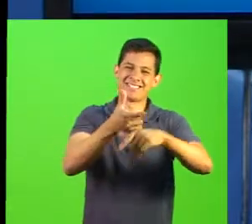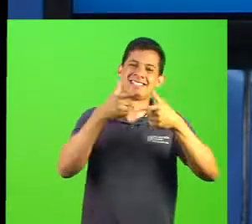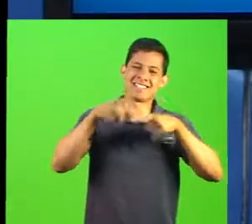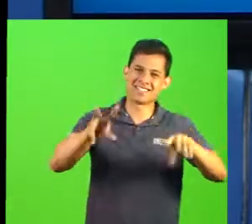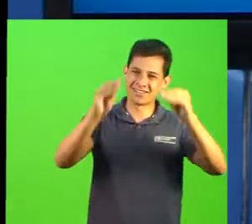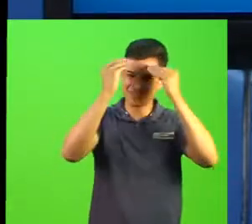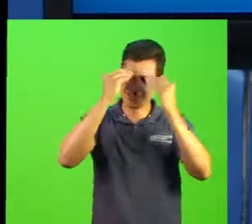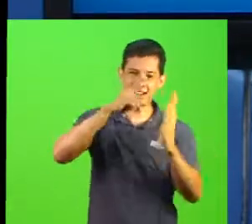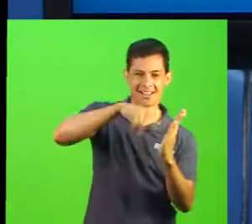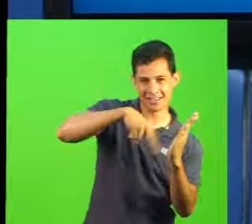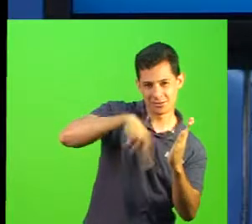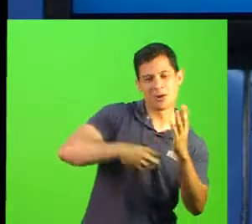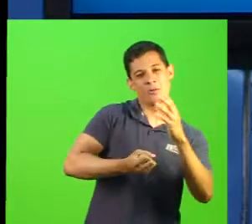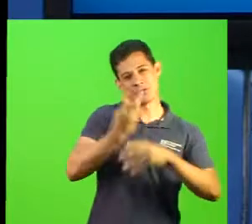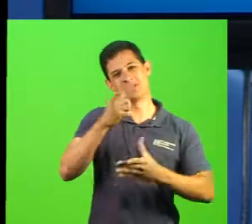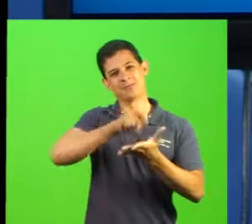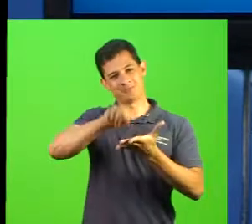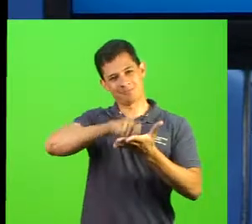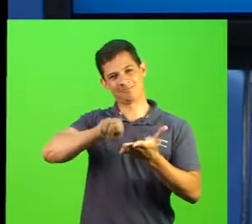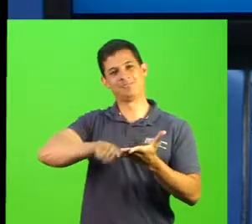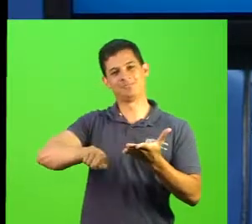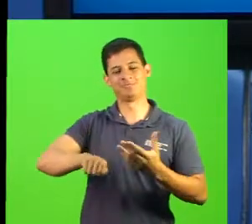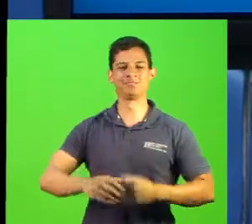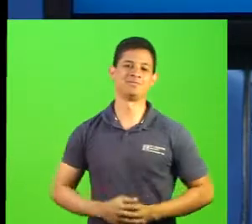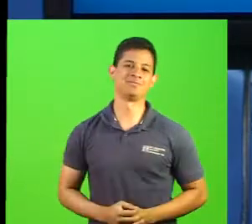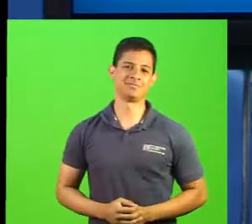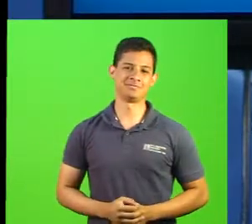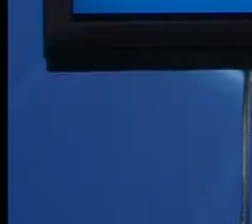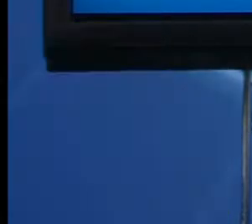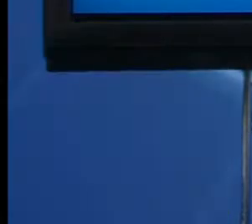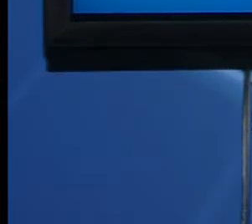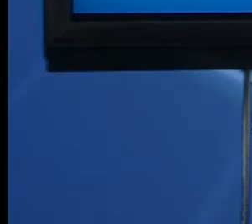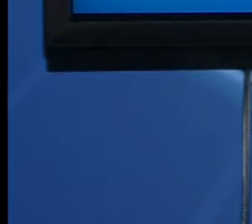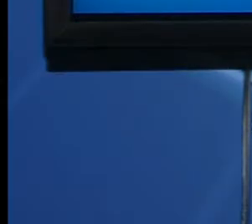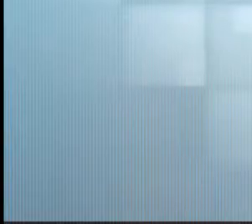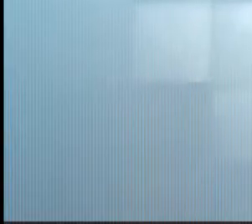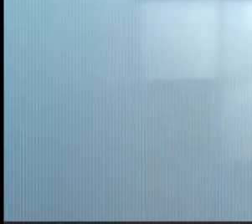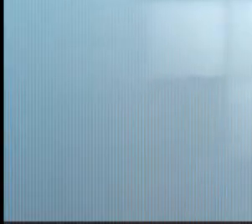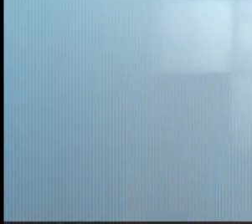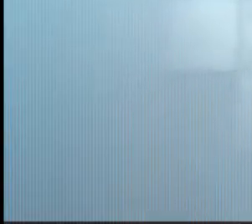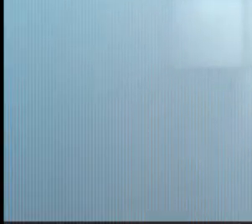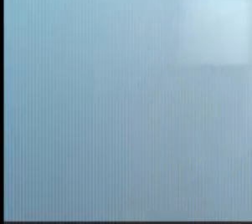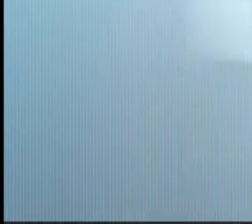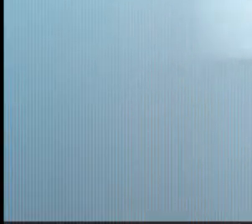e todas muito bem-vindas à disciplina de Linguagem, Leitura e Produção de Textos.